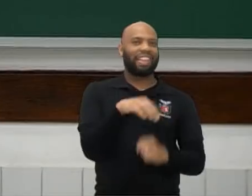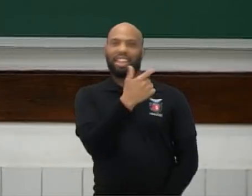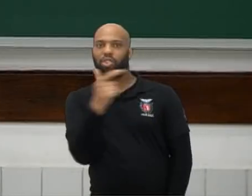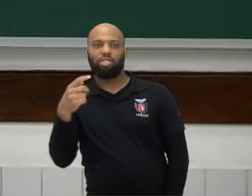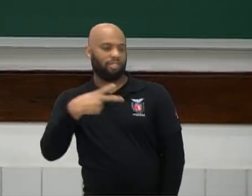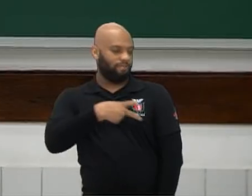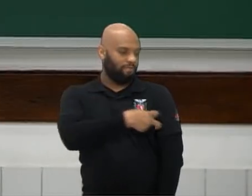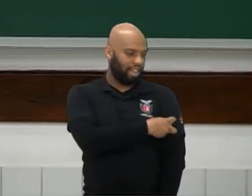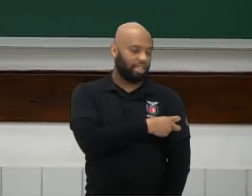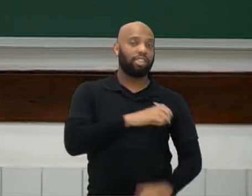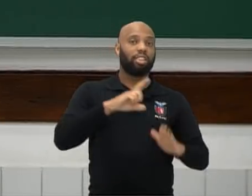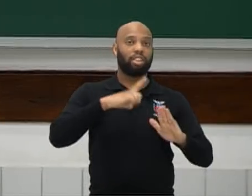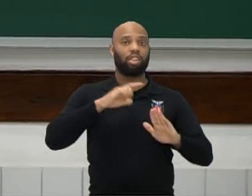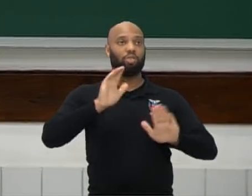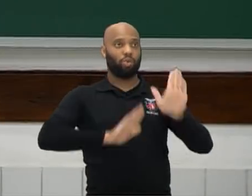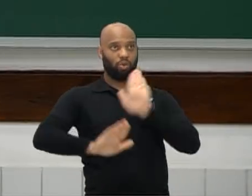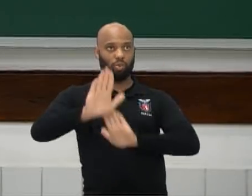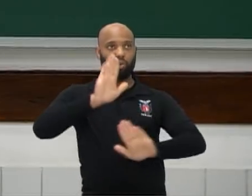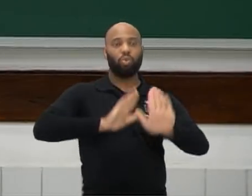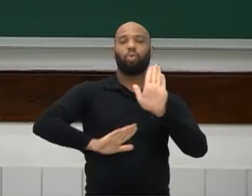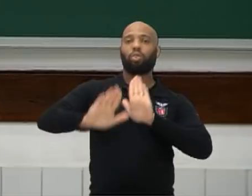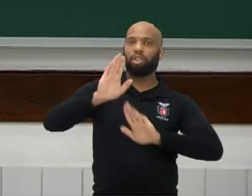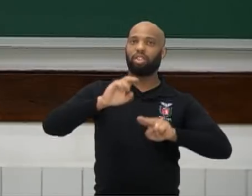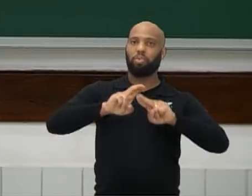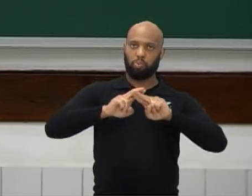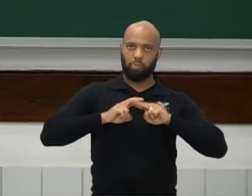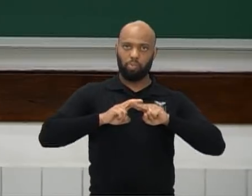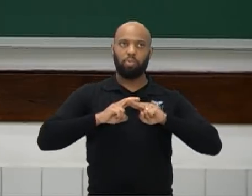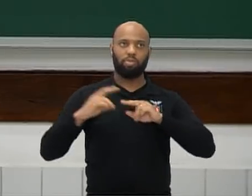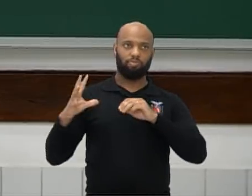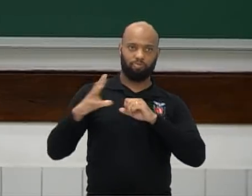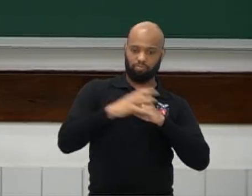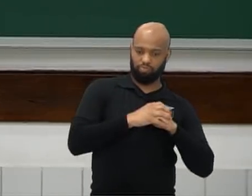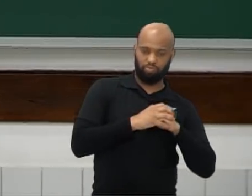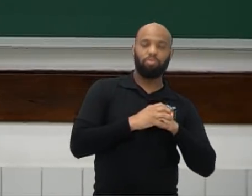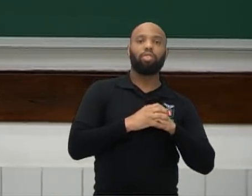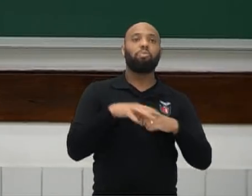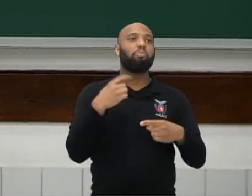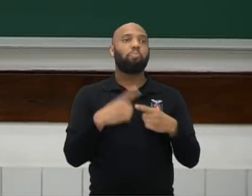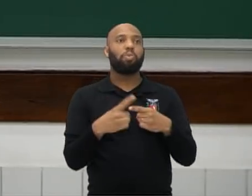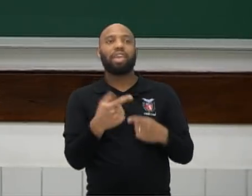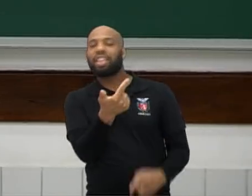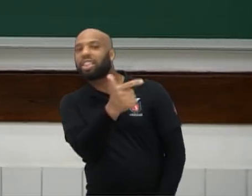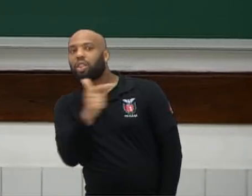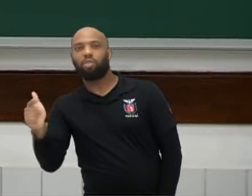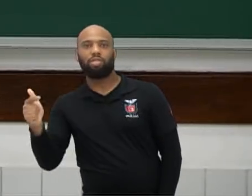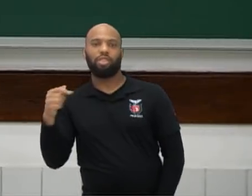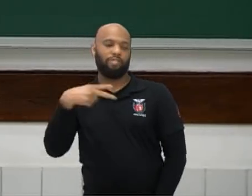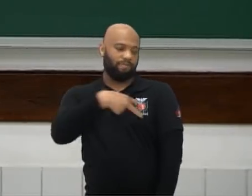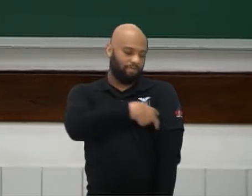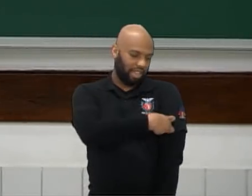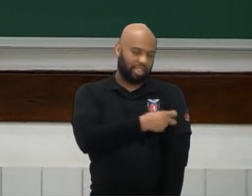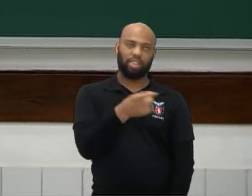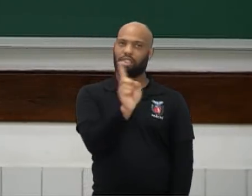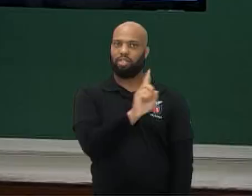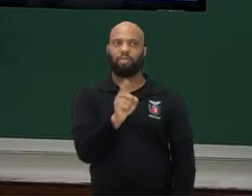gente tem que tomar bastante cuidado com essas doenças causadas por protozoários, porque não existe vacina para